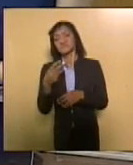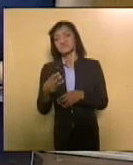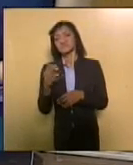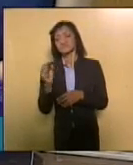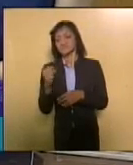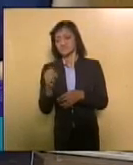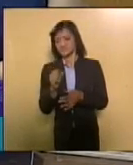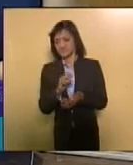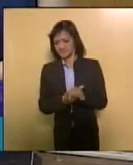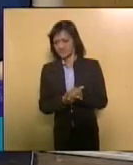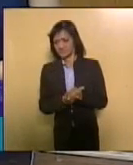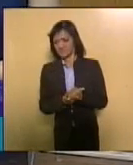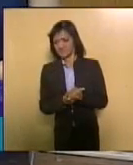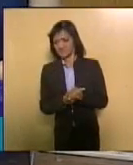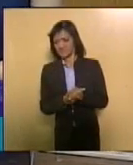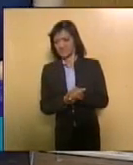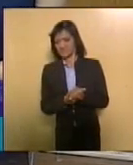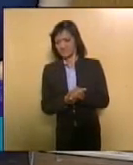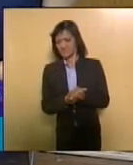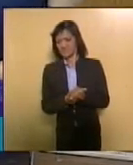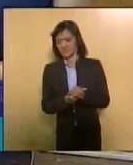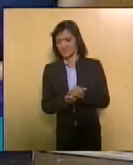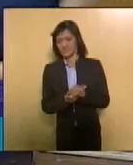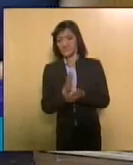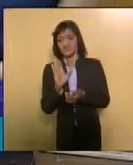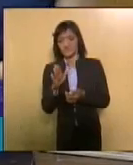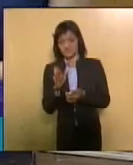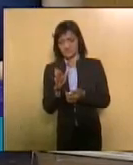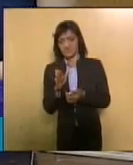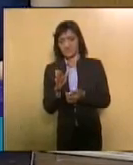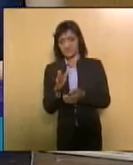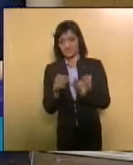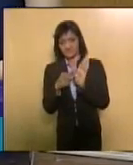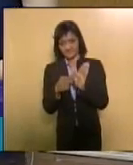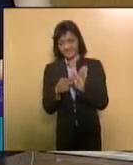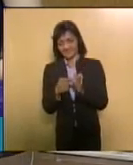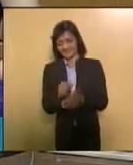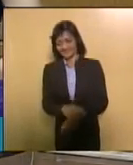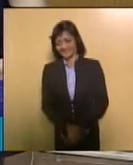você enxergando não eu decorei